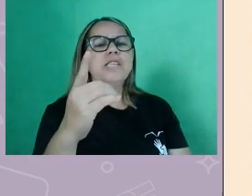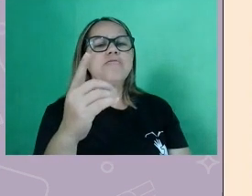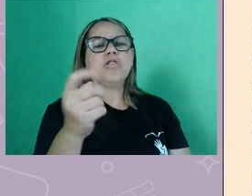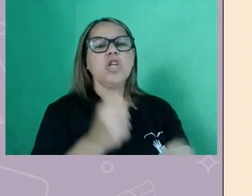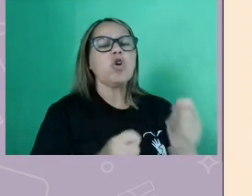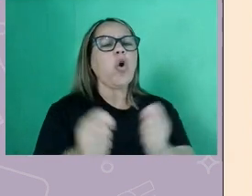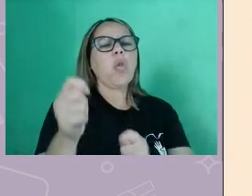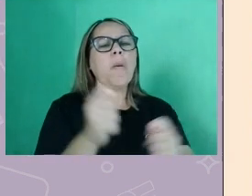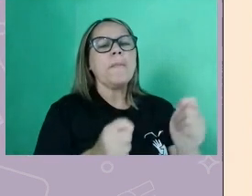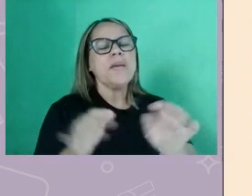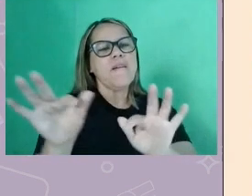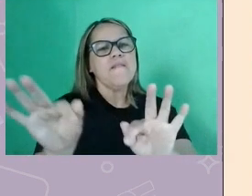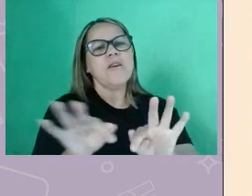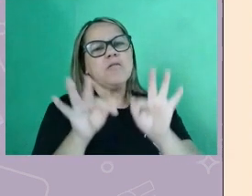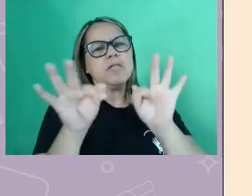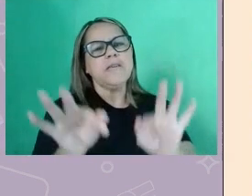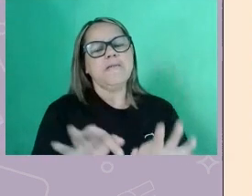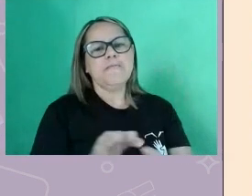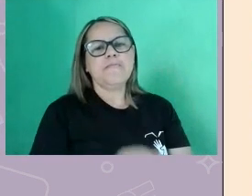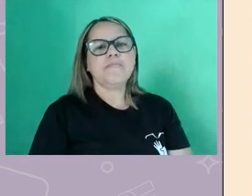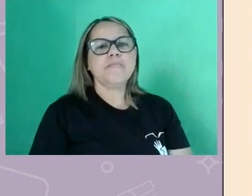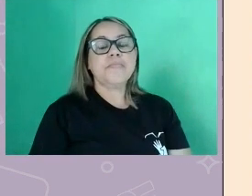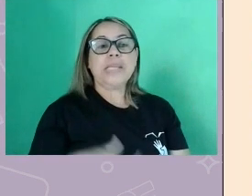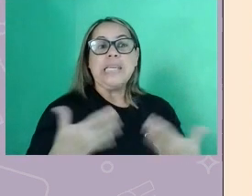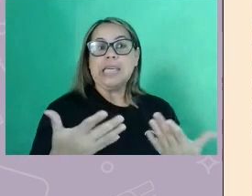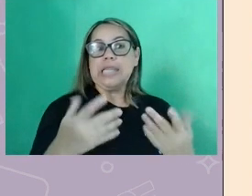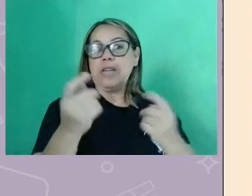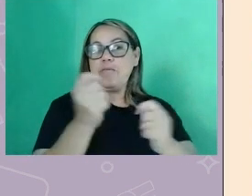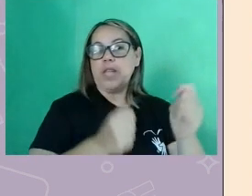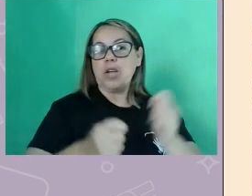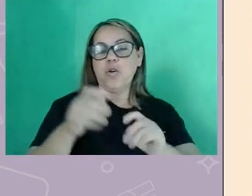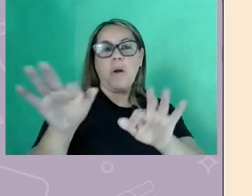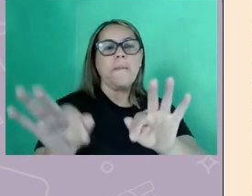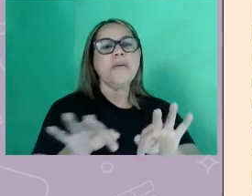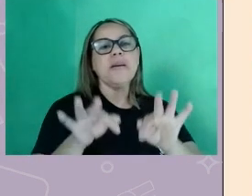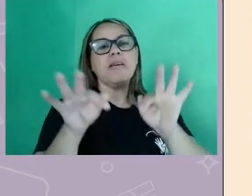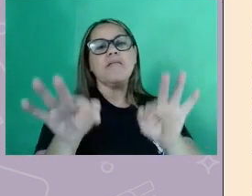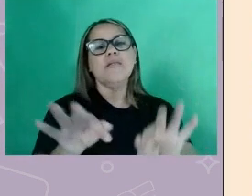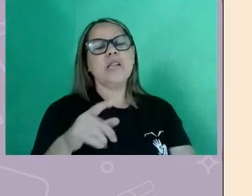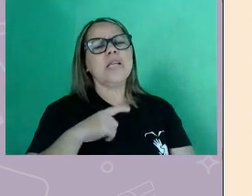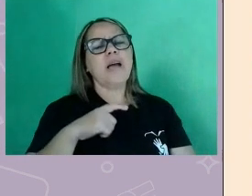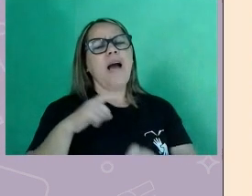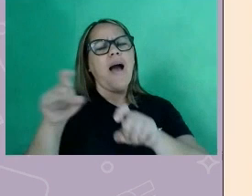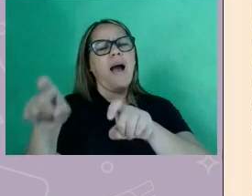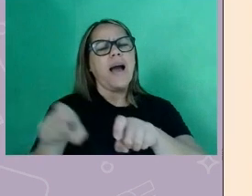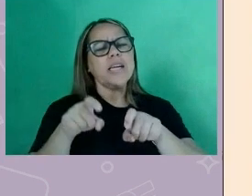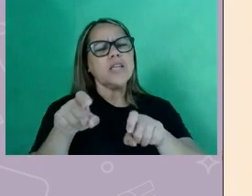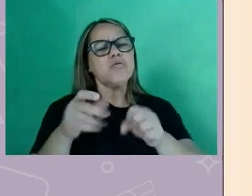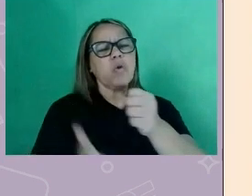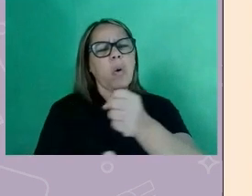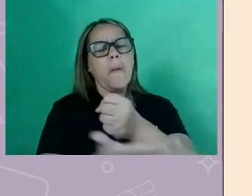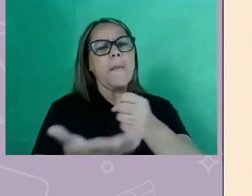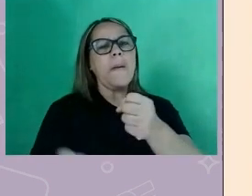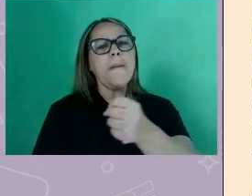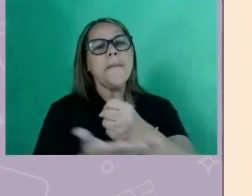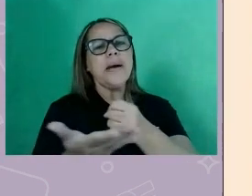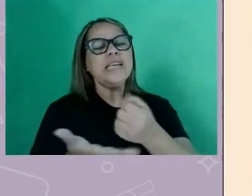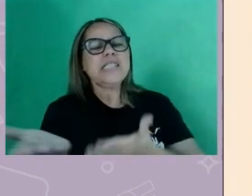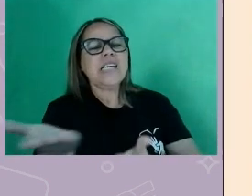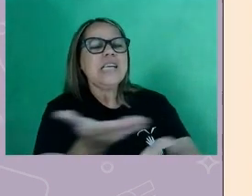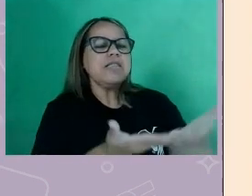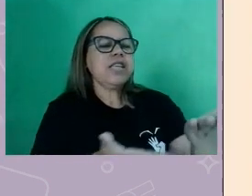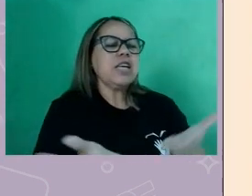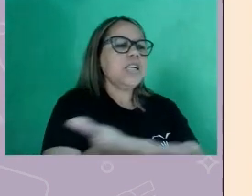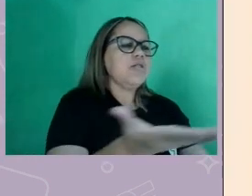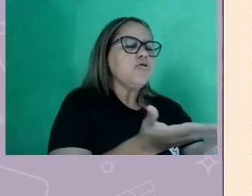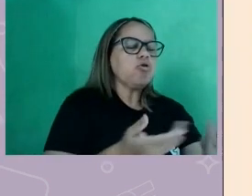feudal a economia feudal tinha a agricultura como base e as relações comerciais